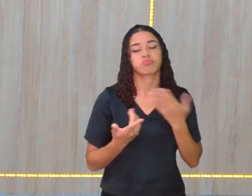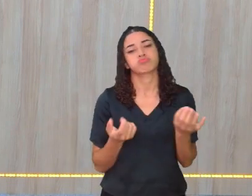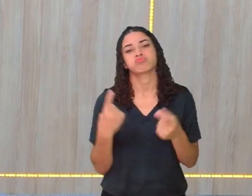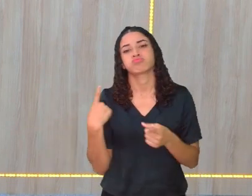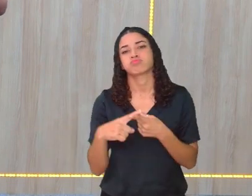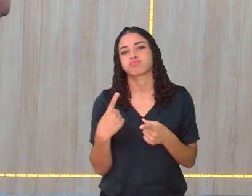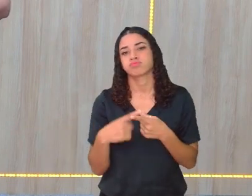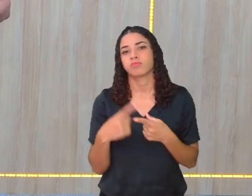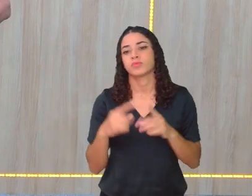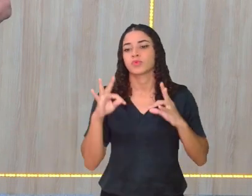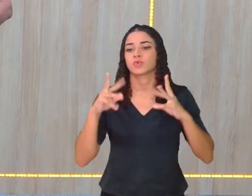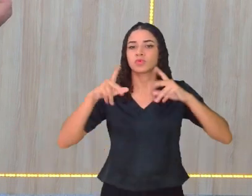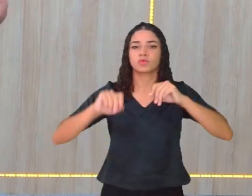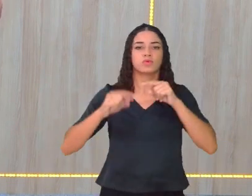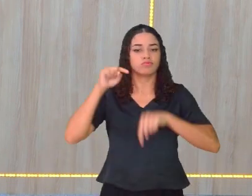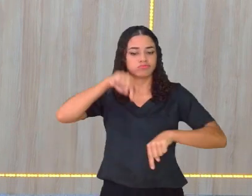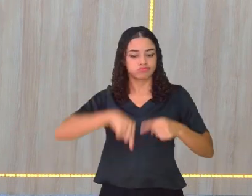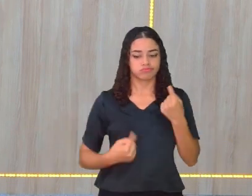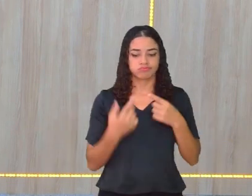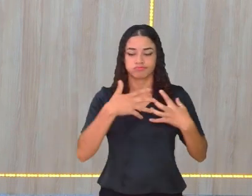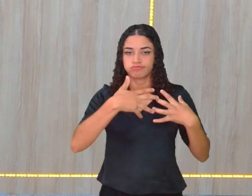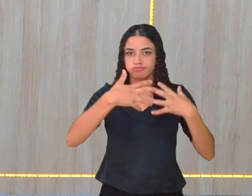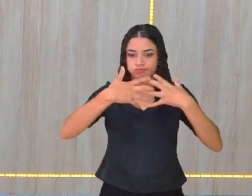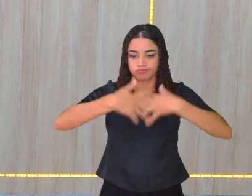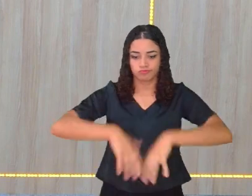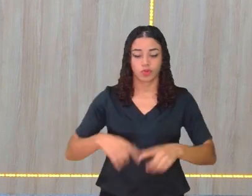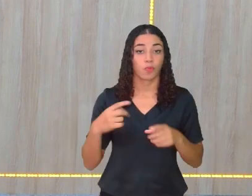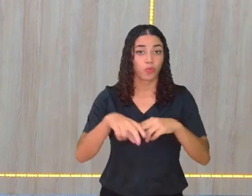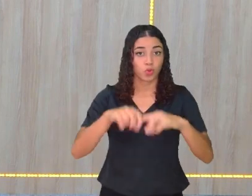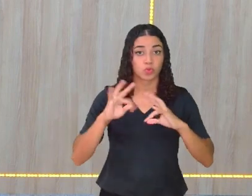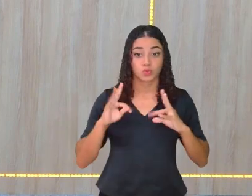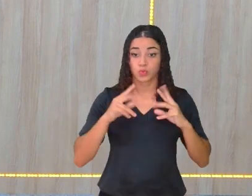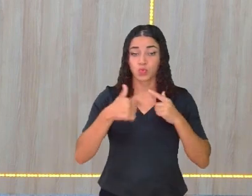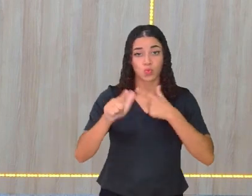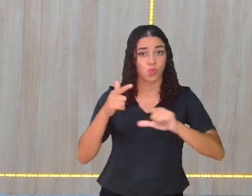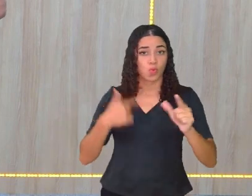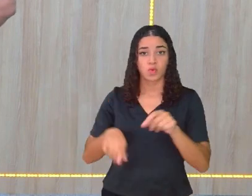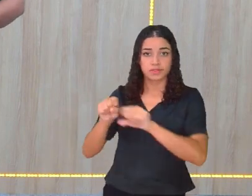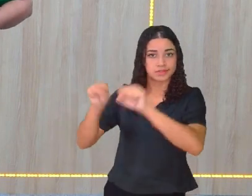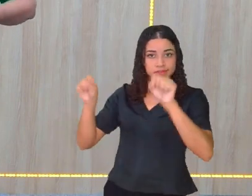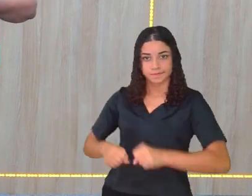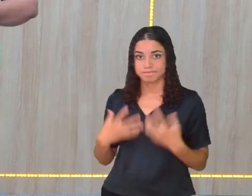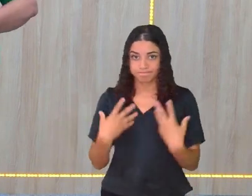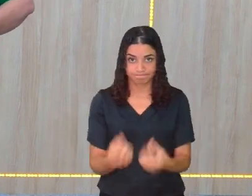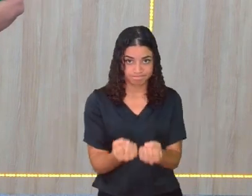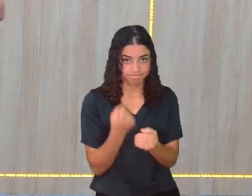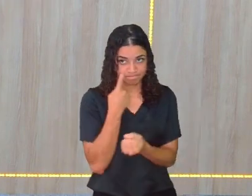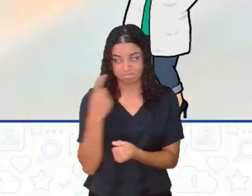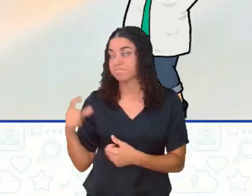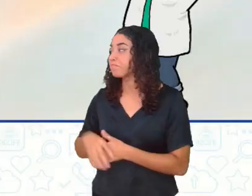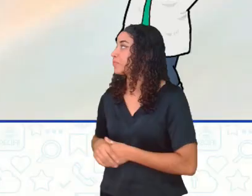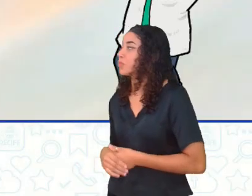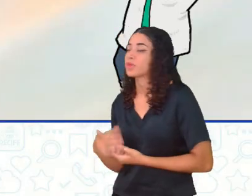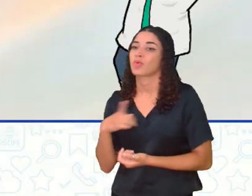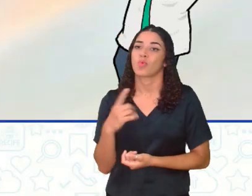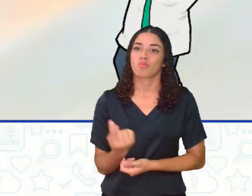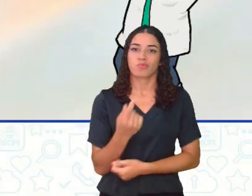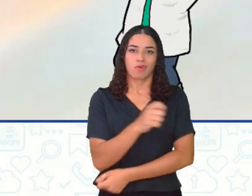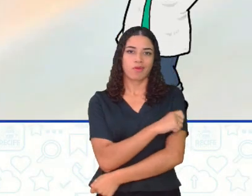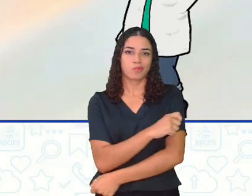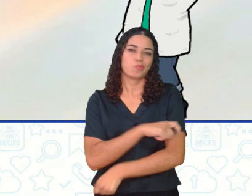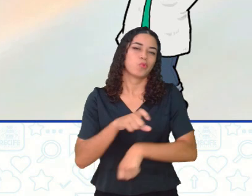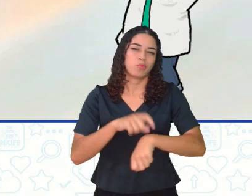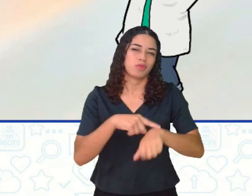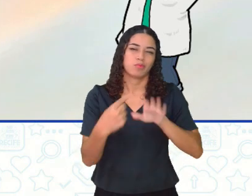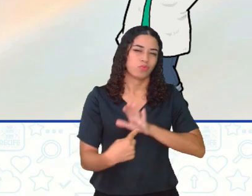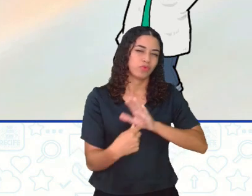graças a todo o bom funcionamento dos outros sistemas. Vamos lá ver essa questão? E aí, um aluno, quando eu apresentei para ele